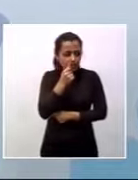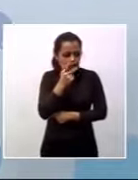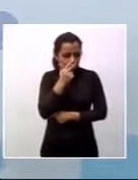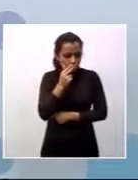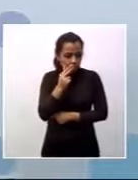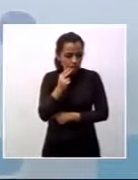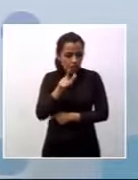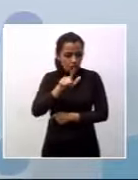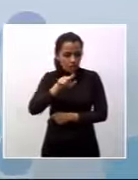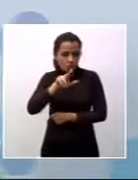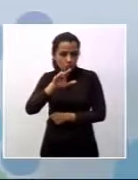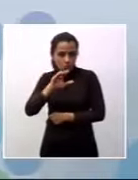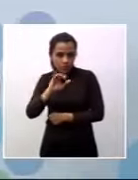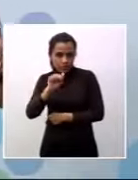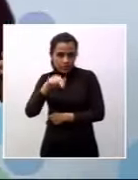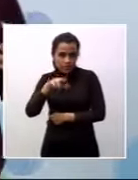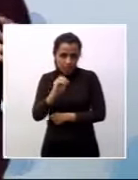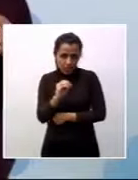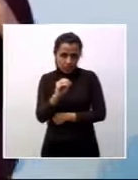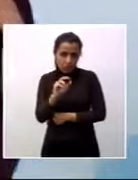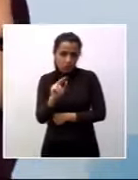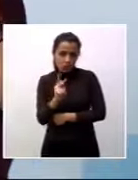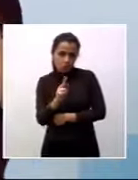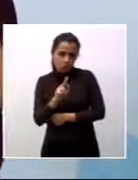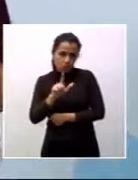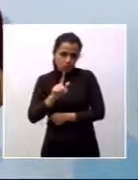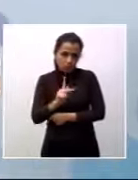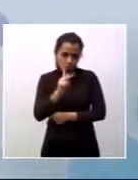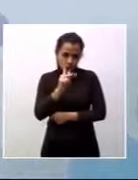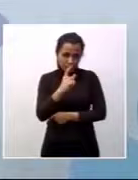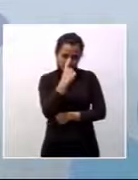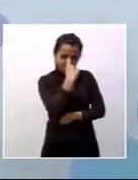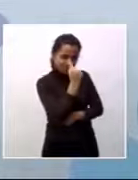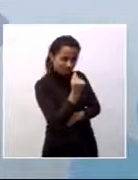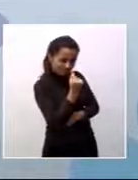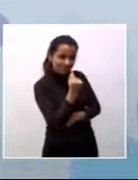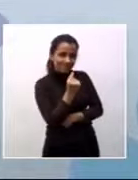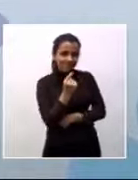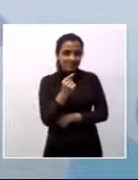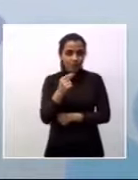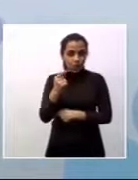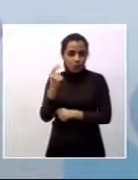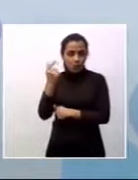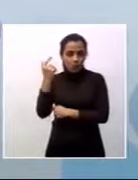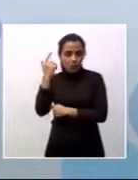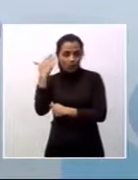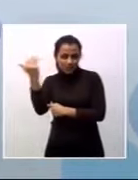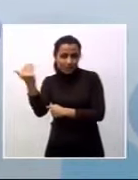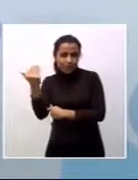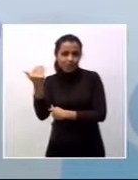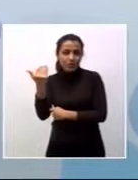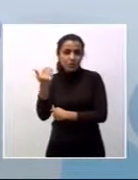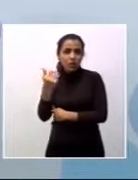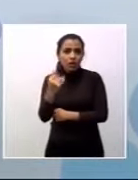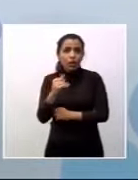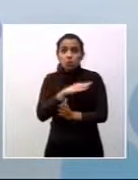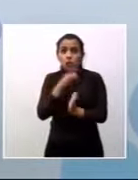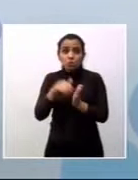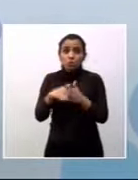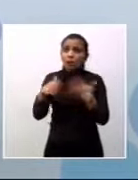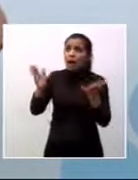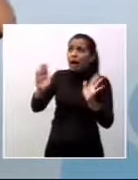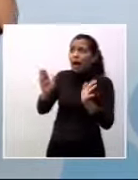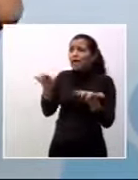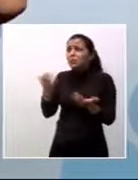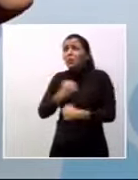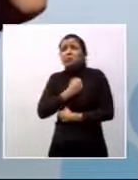luciano huck no ano passado que ele tinha morrido e aí todo mundo vai meu deus nos pés luciano te amo sentiremos saudades aí ele olha e fala mais gente